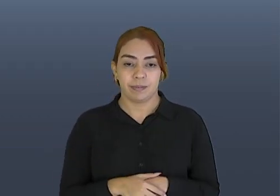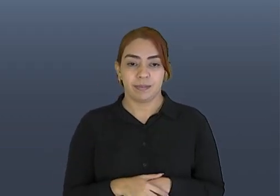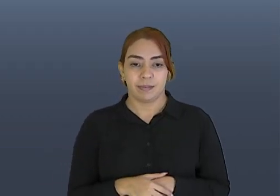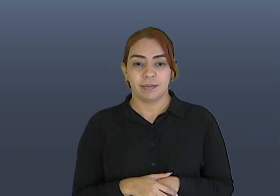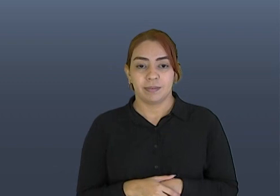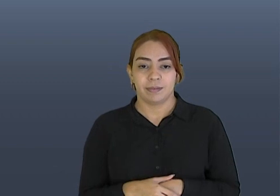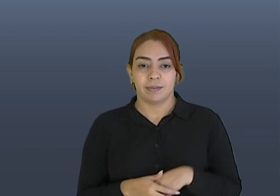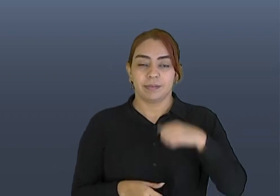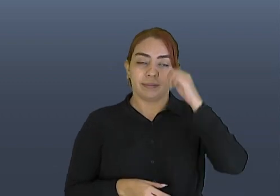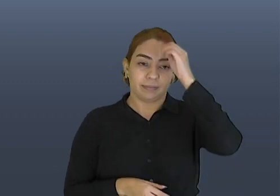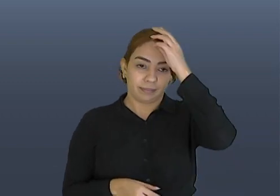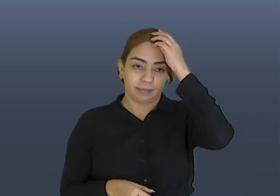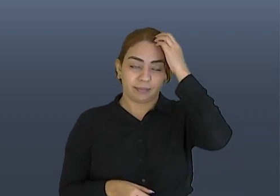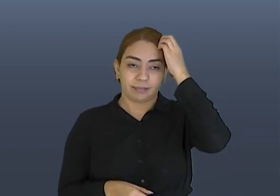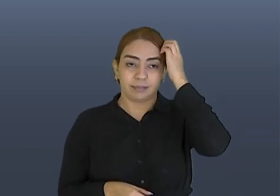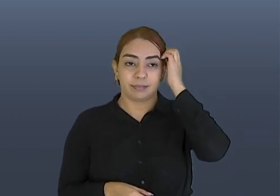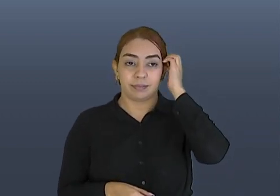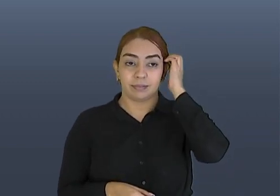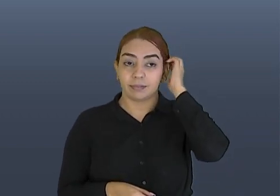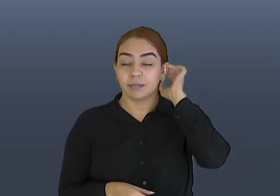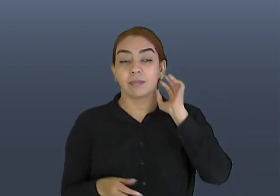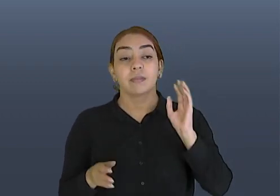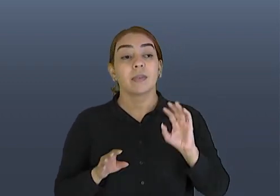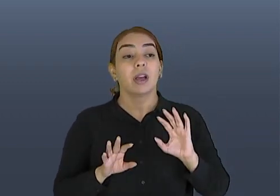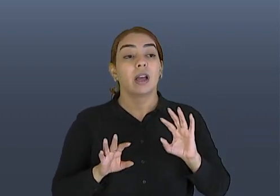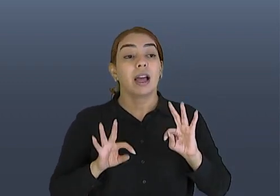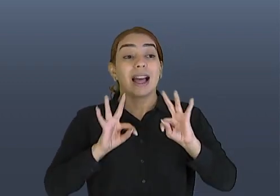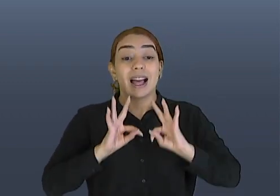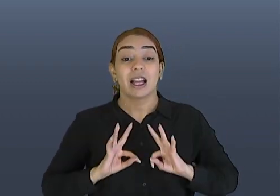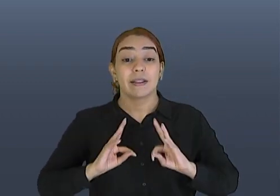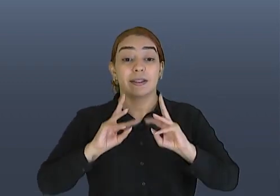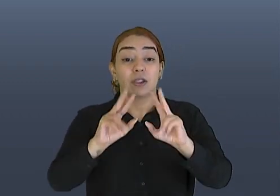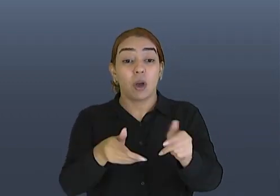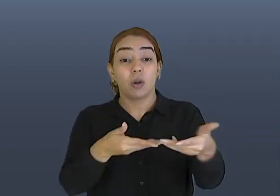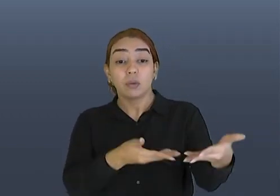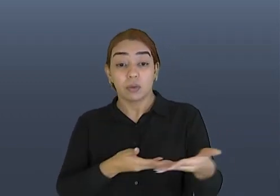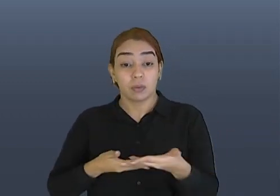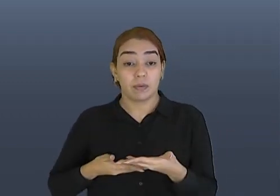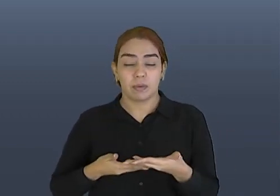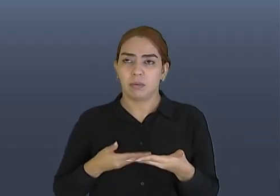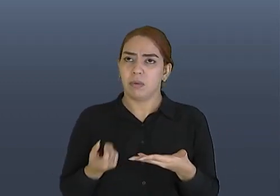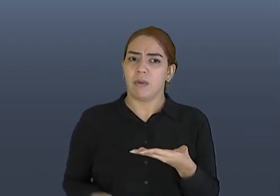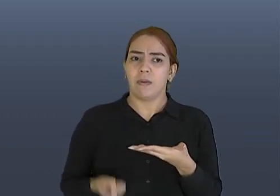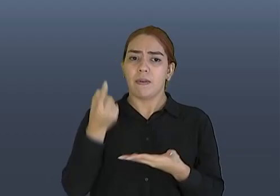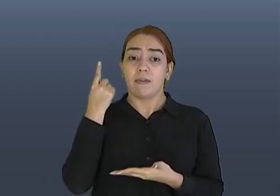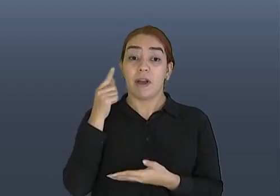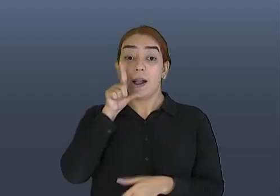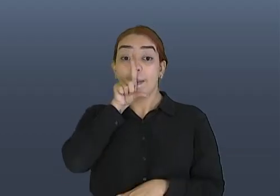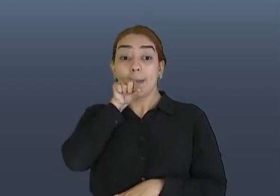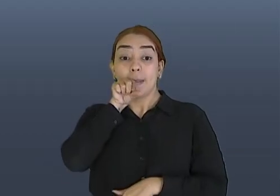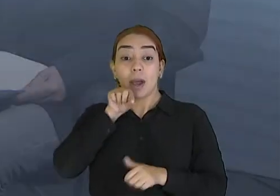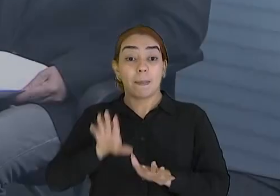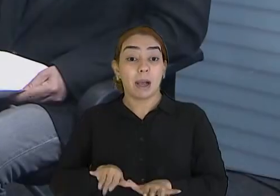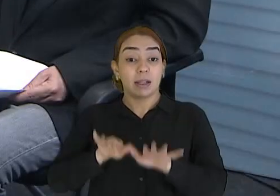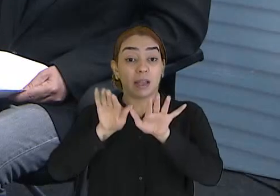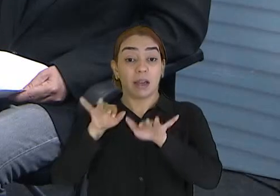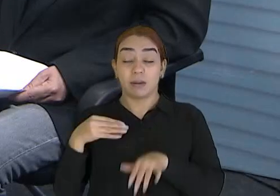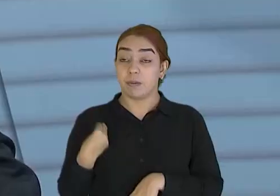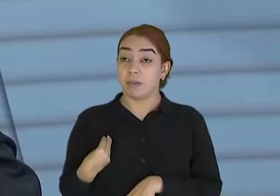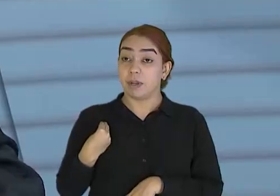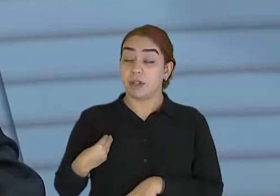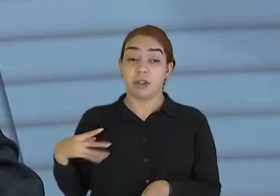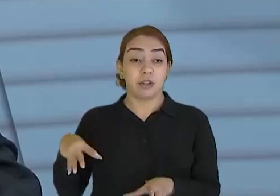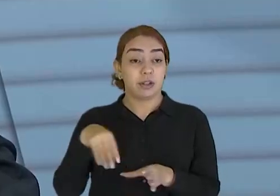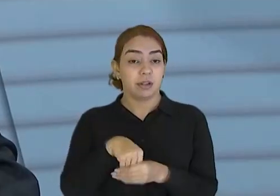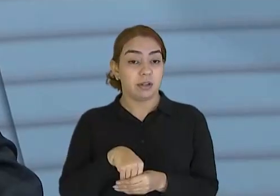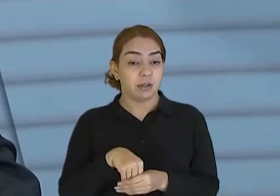aí, de antemão, todos estão convidados. Tem gente que vai chegar, mas esse animal tem aqui, tem. A própria